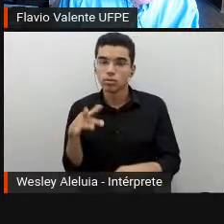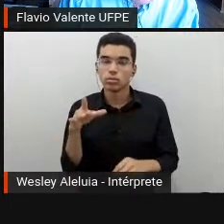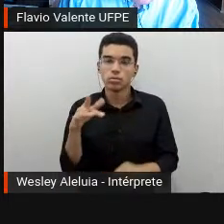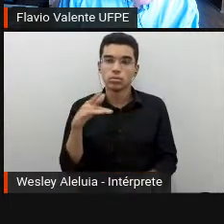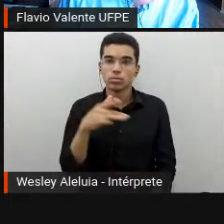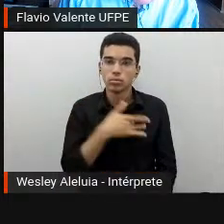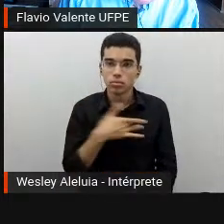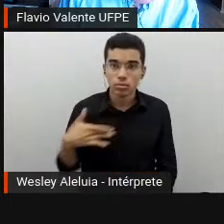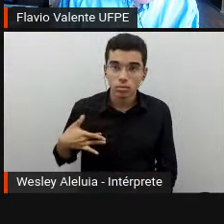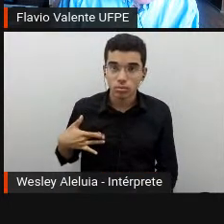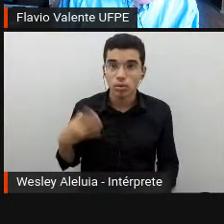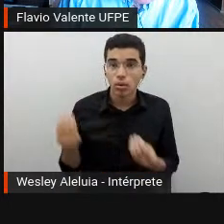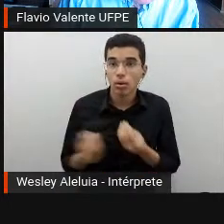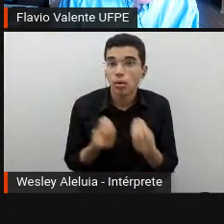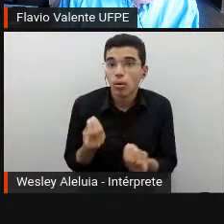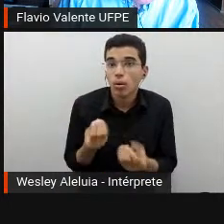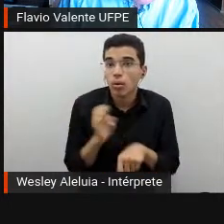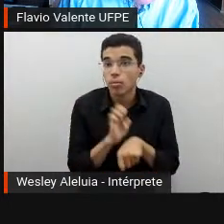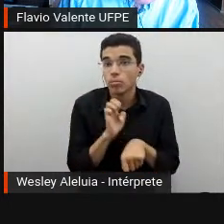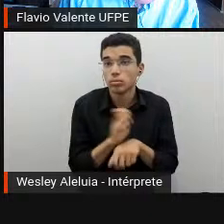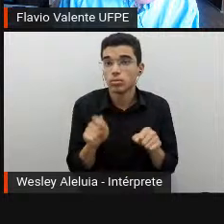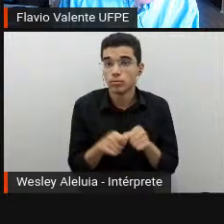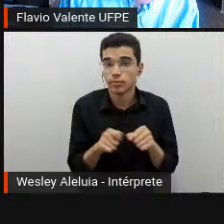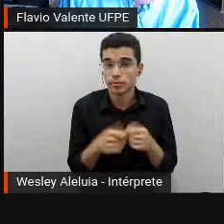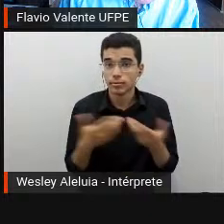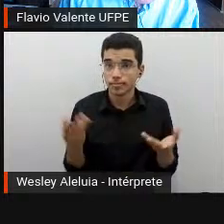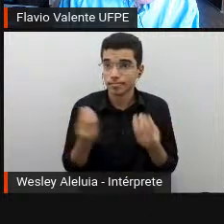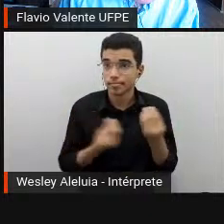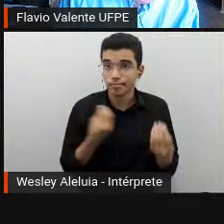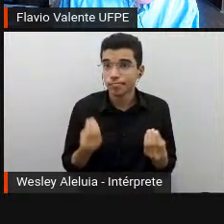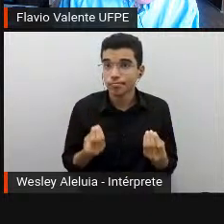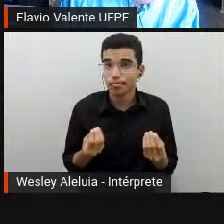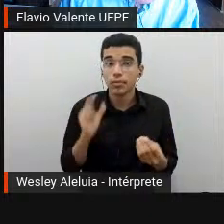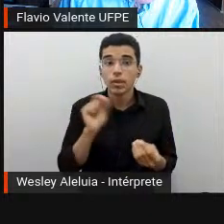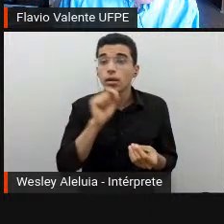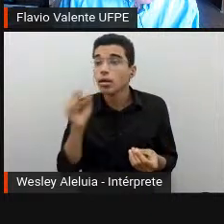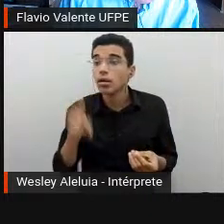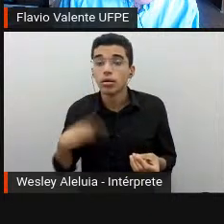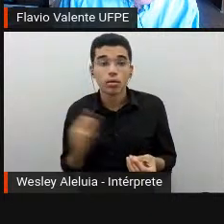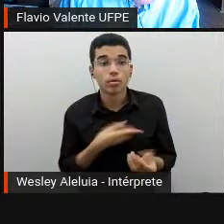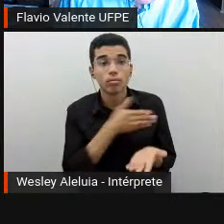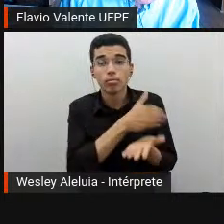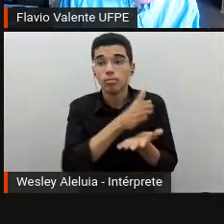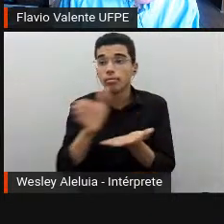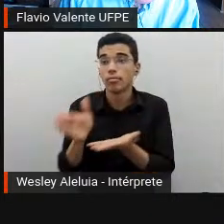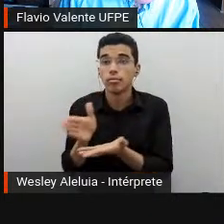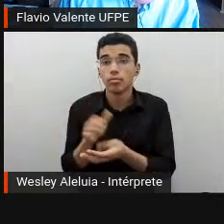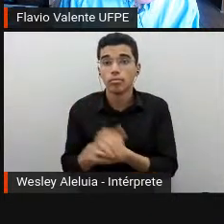isso? A quem que nós vamos recorrer? Se o Executivo está violando,